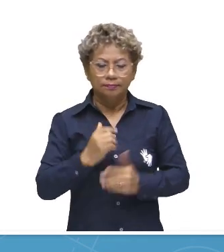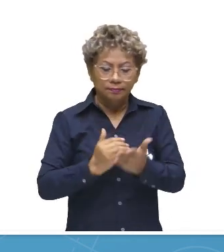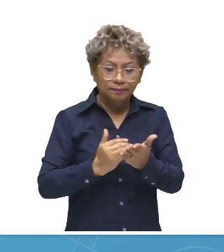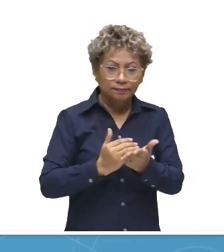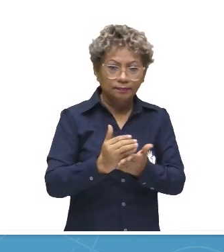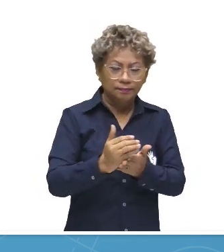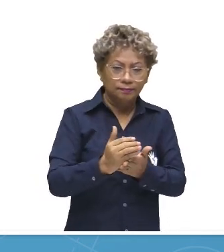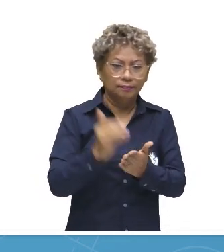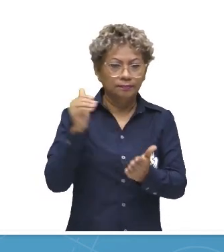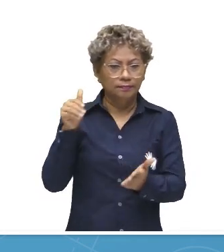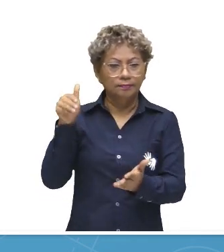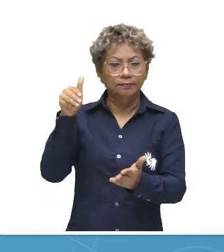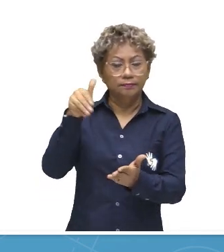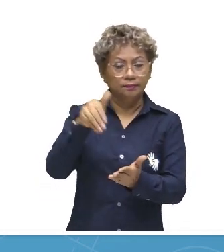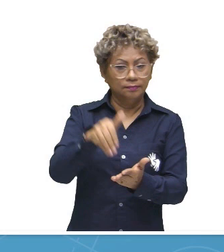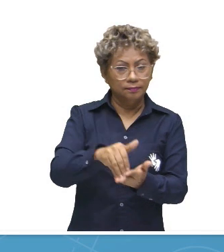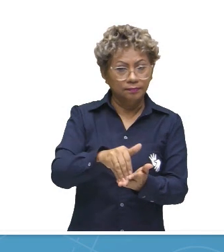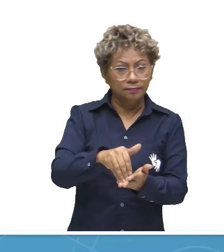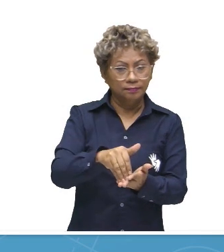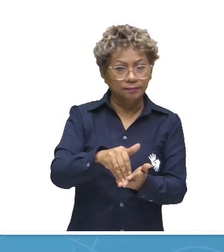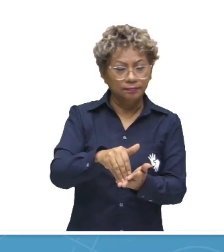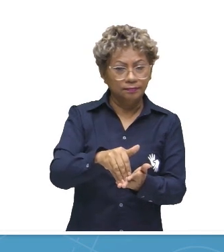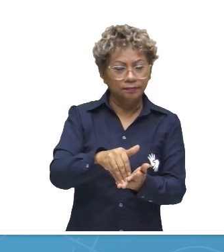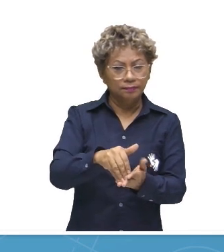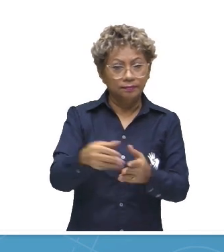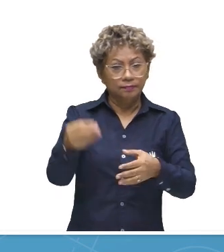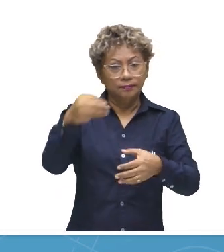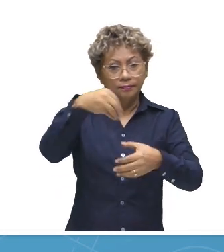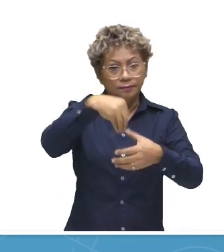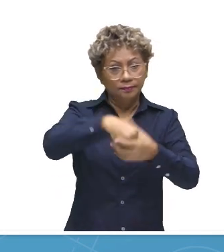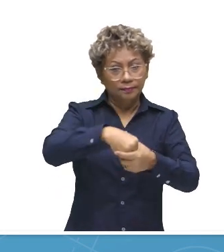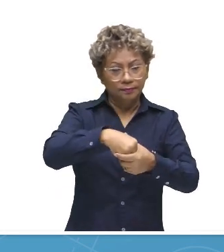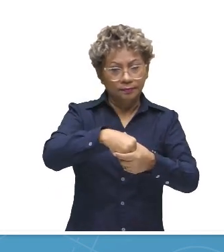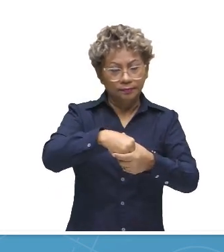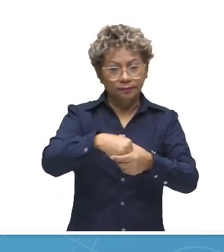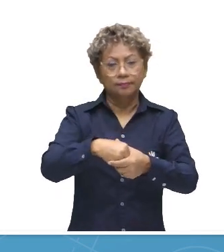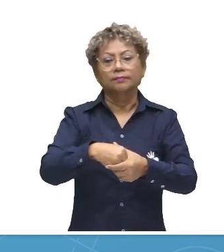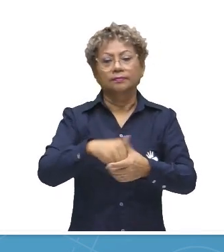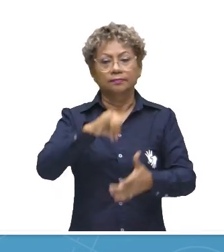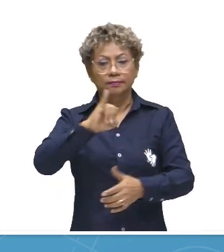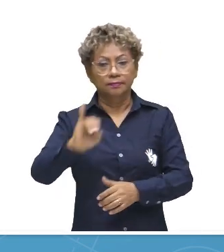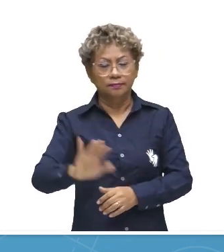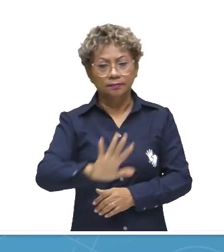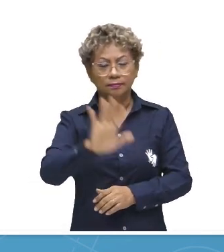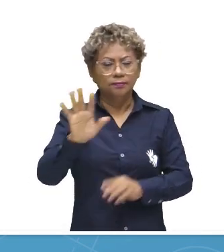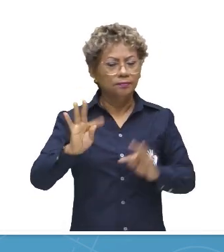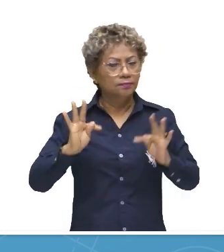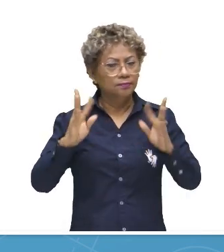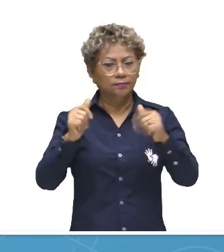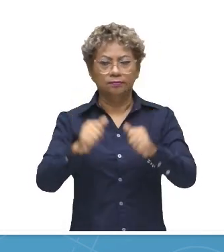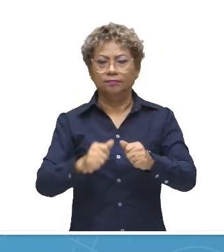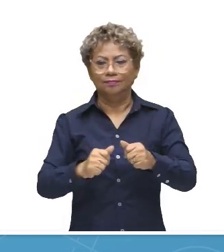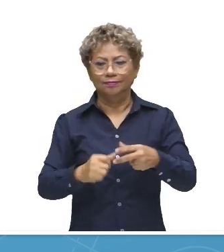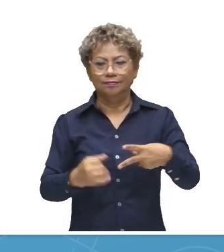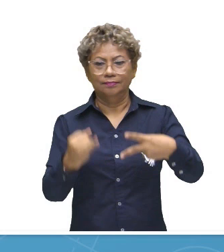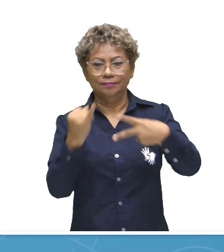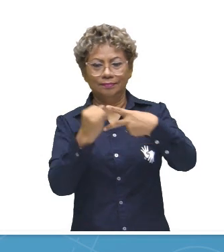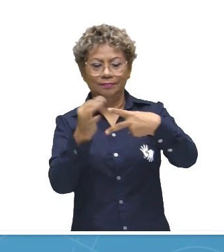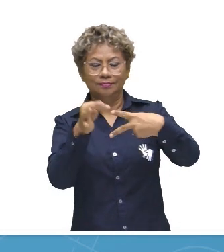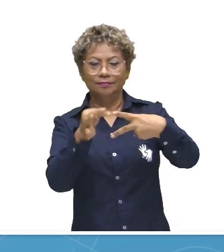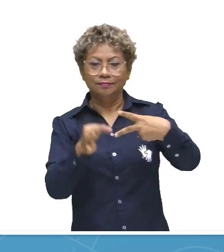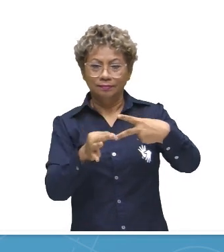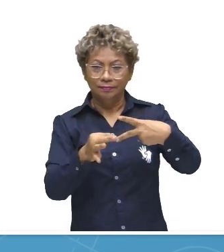e o final seja no interior do polígono, todos os pontos que compõem